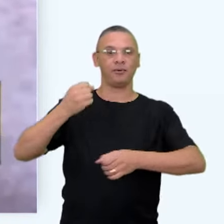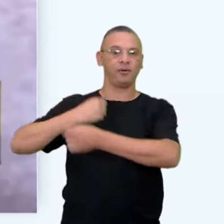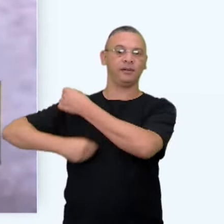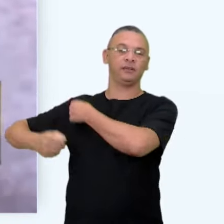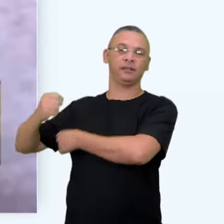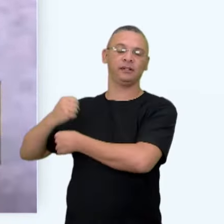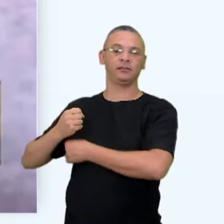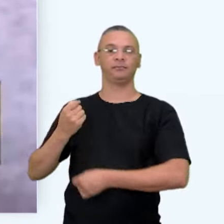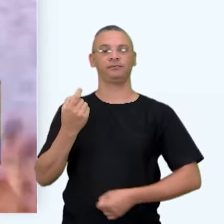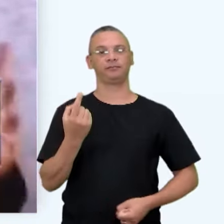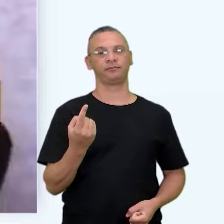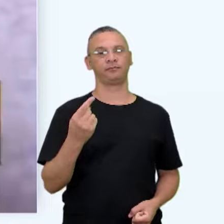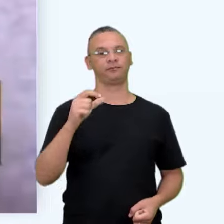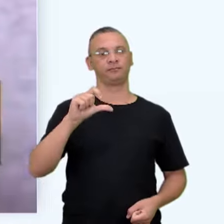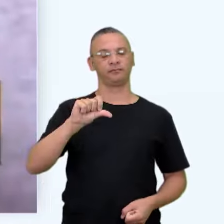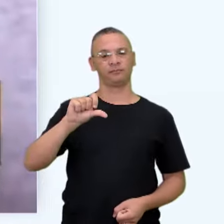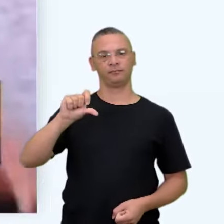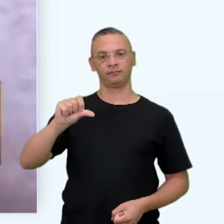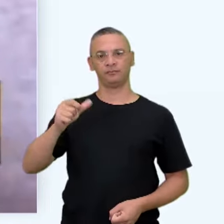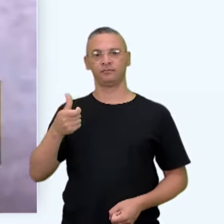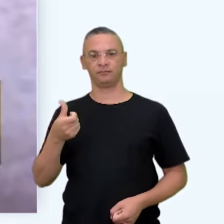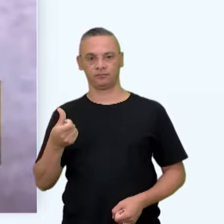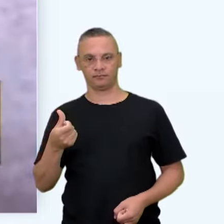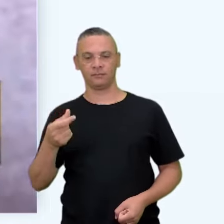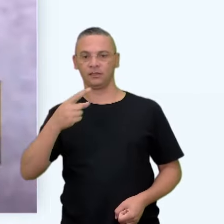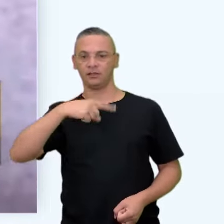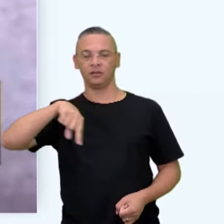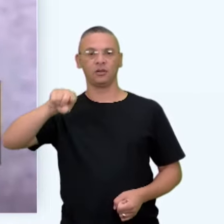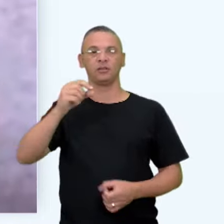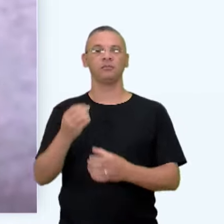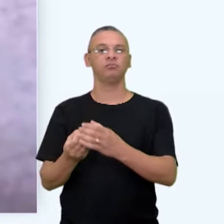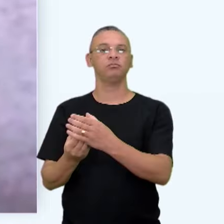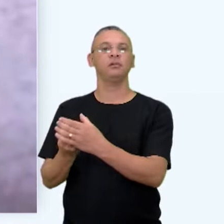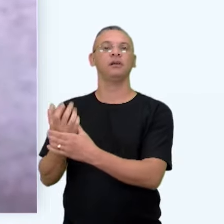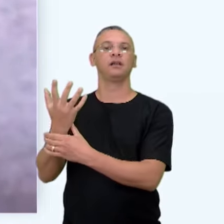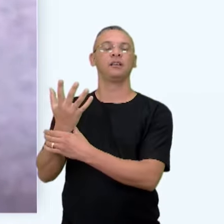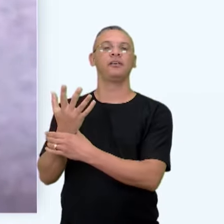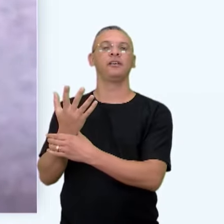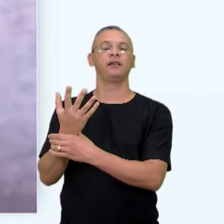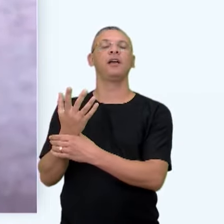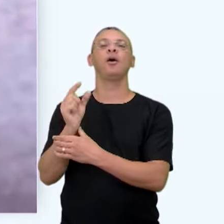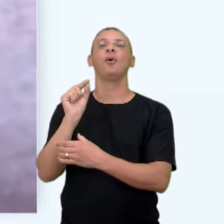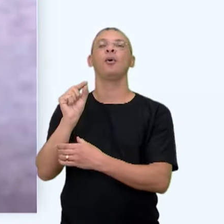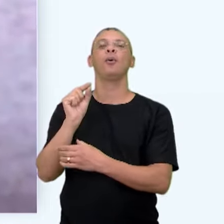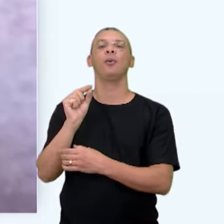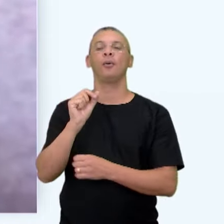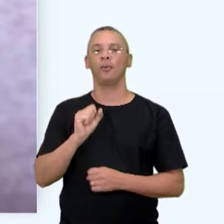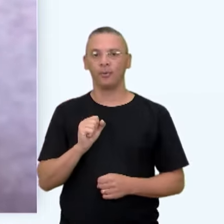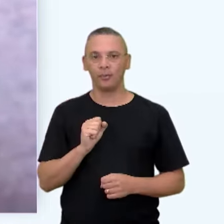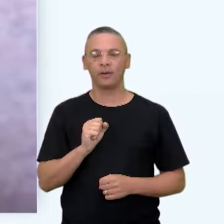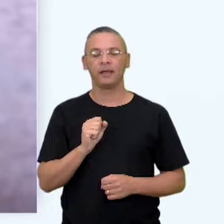1996, quando a gente resolveu criar o primeiro